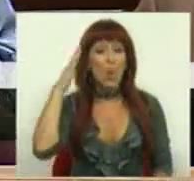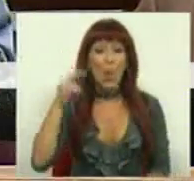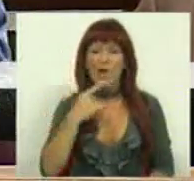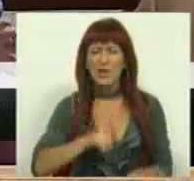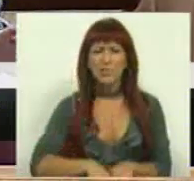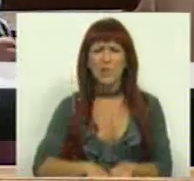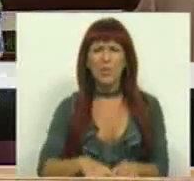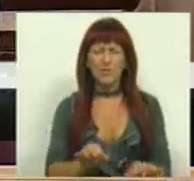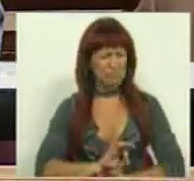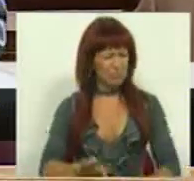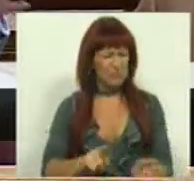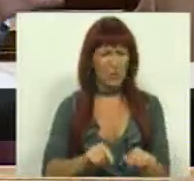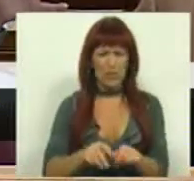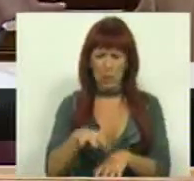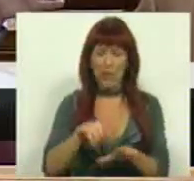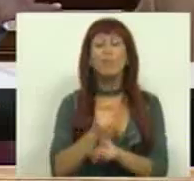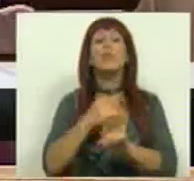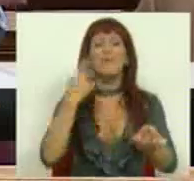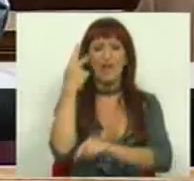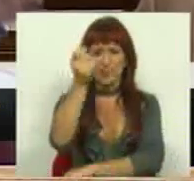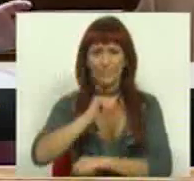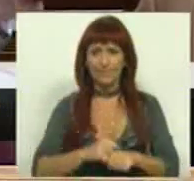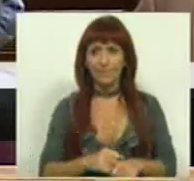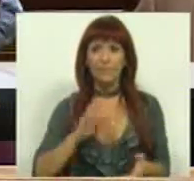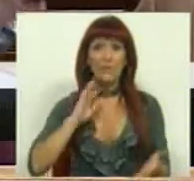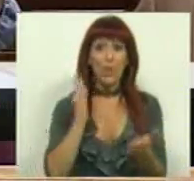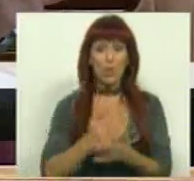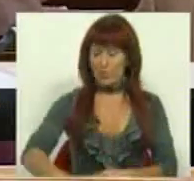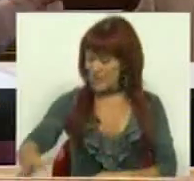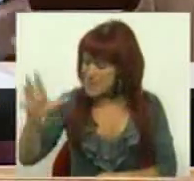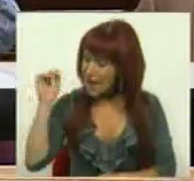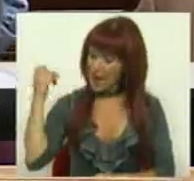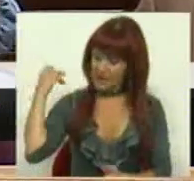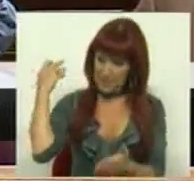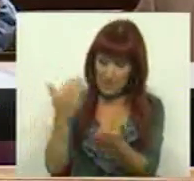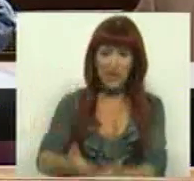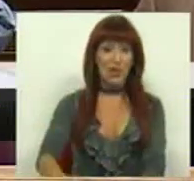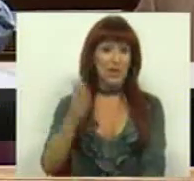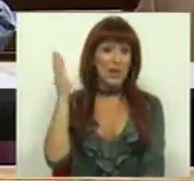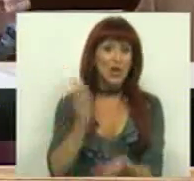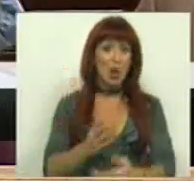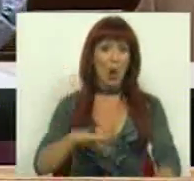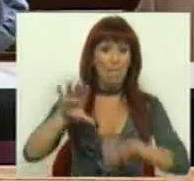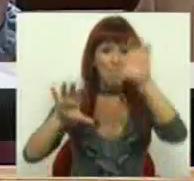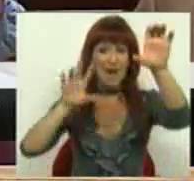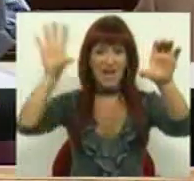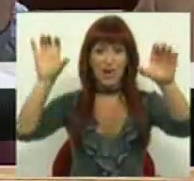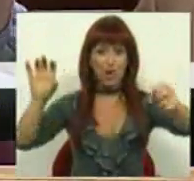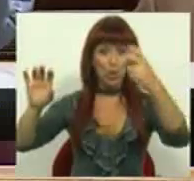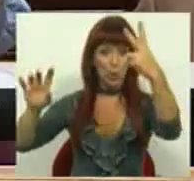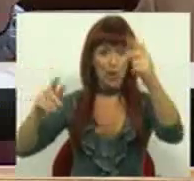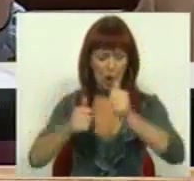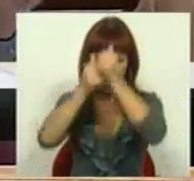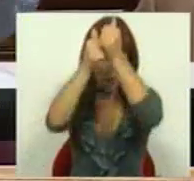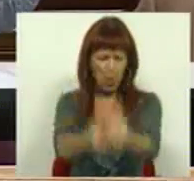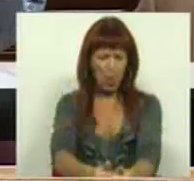absolutamente delirante neste contexto. Porque, veja-se, nos últimos 10 anos, apenas 2 países conseguiram